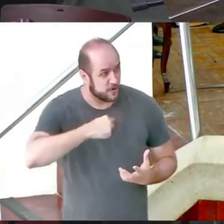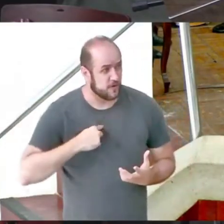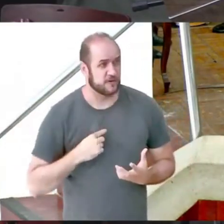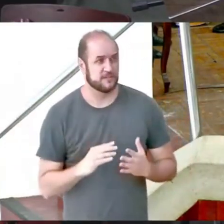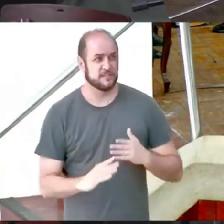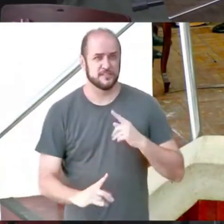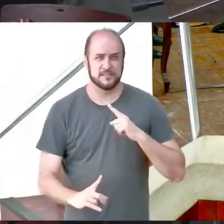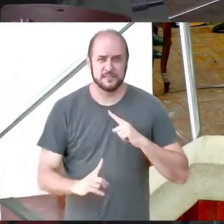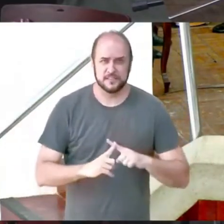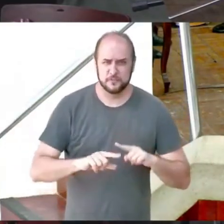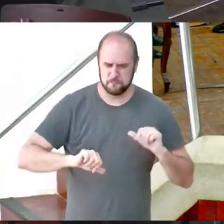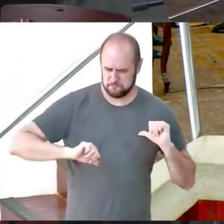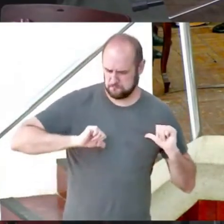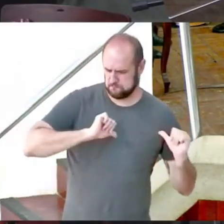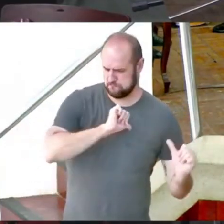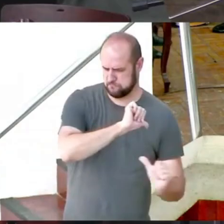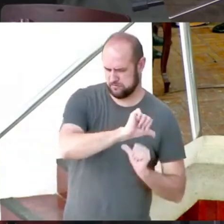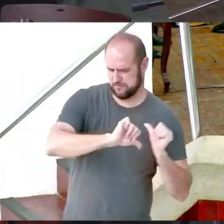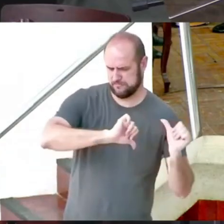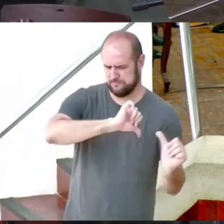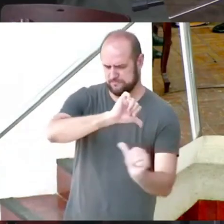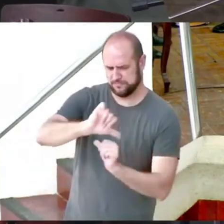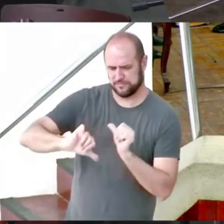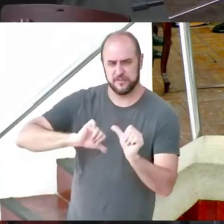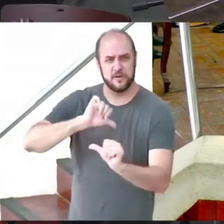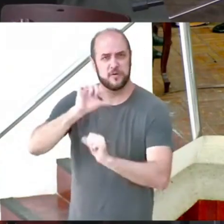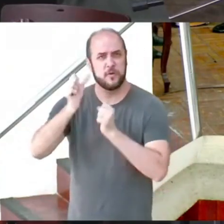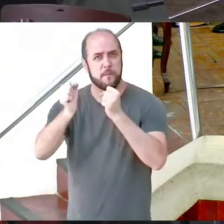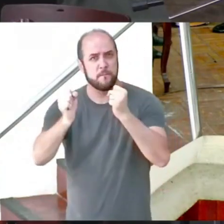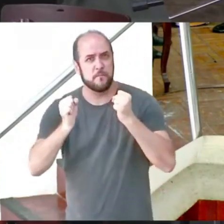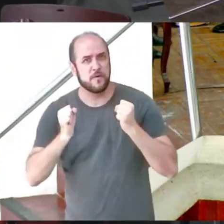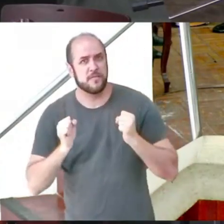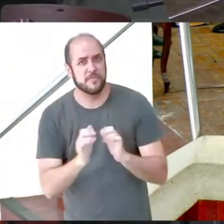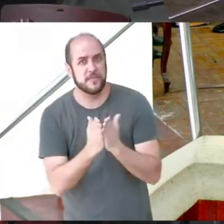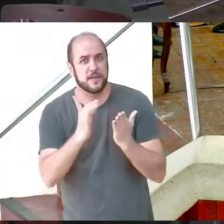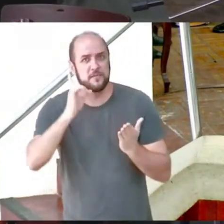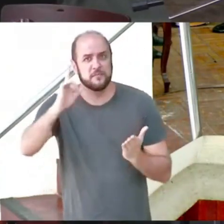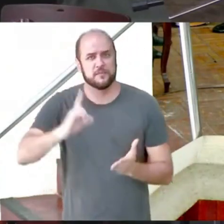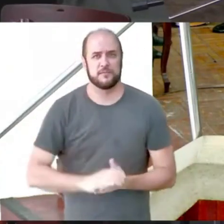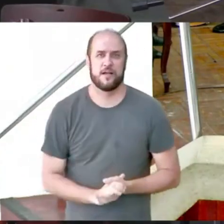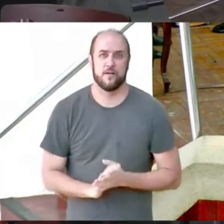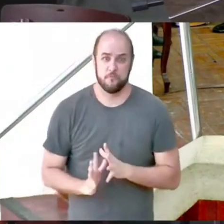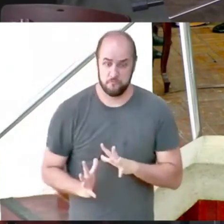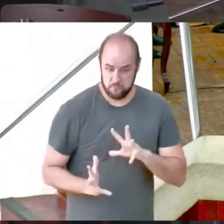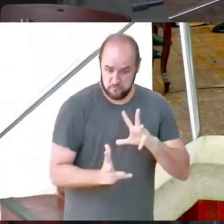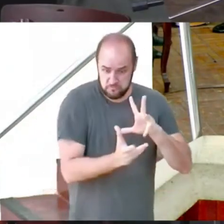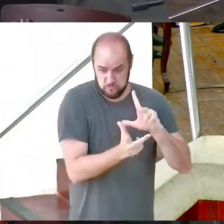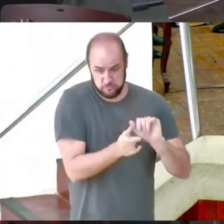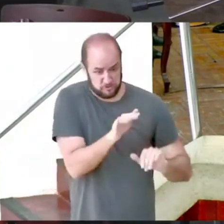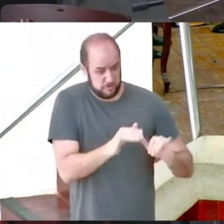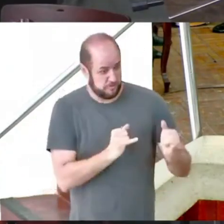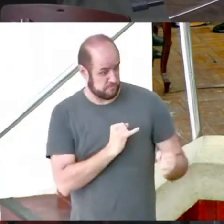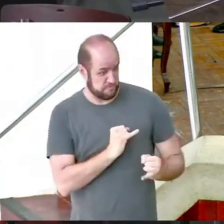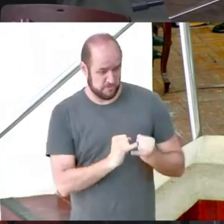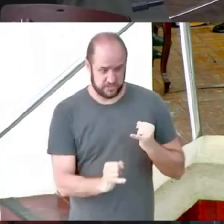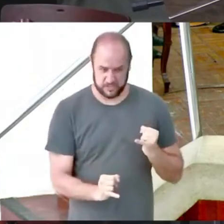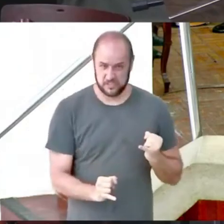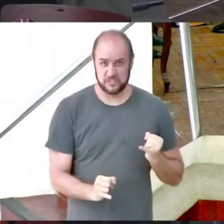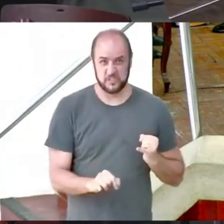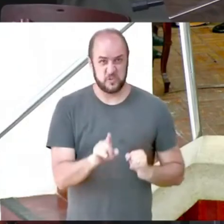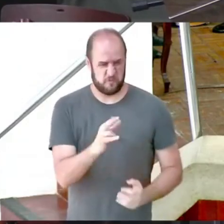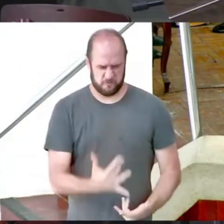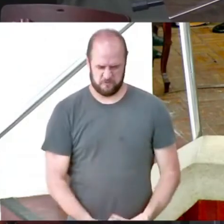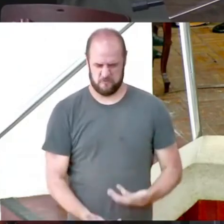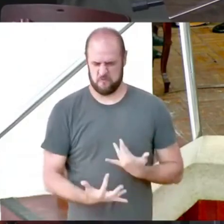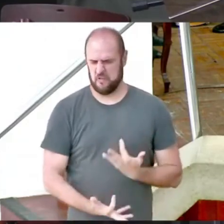sendo transformados pelo poder da palavra. Num mundo que muitas vezes parece muito mais um inferno do